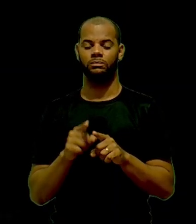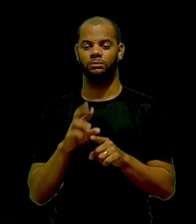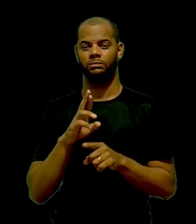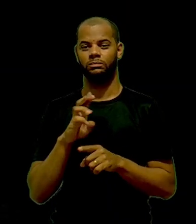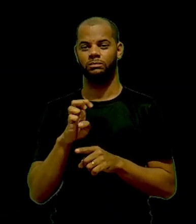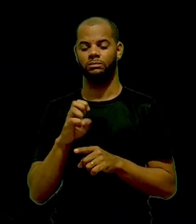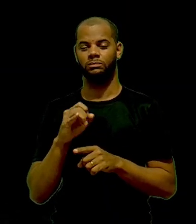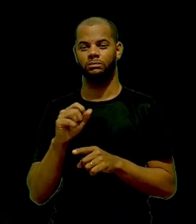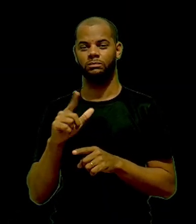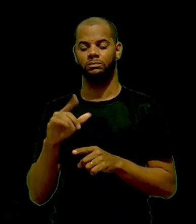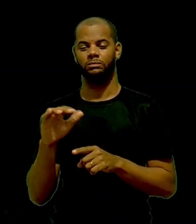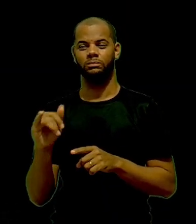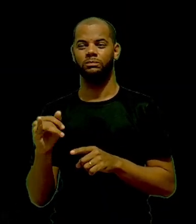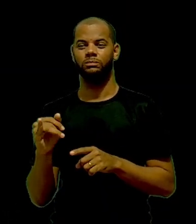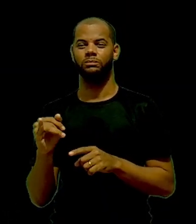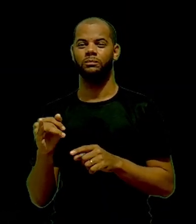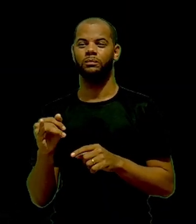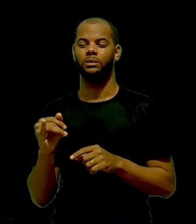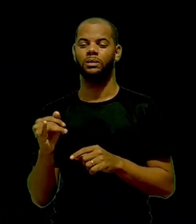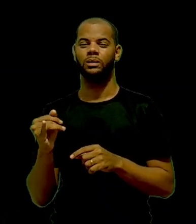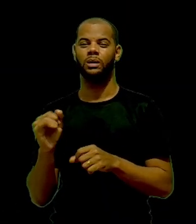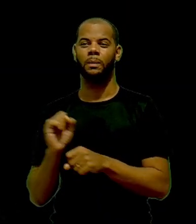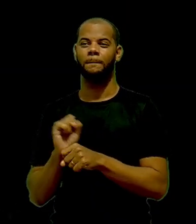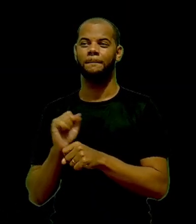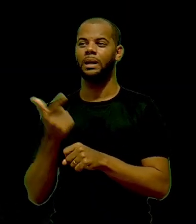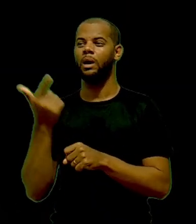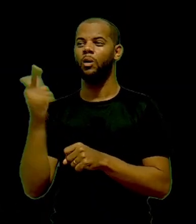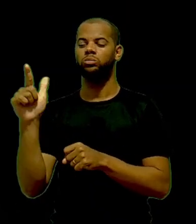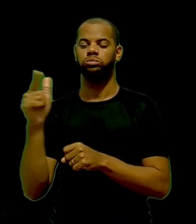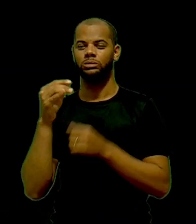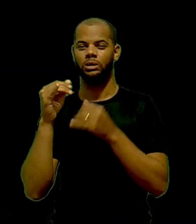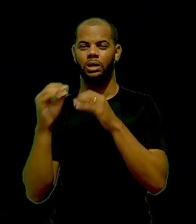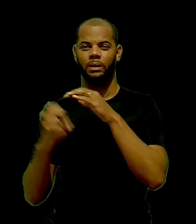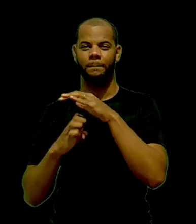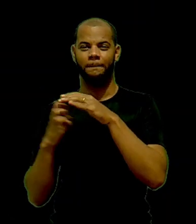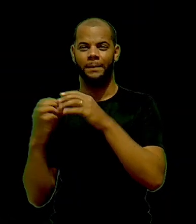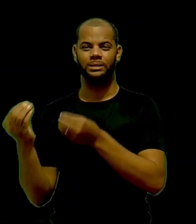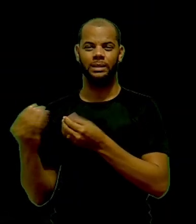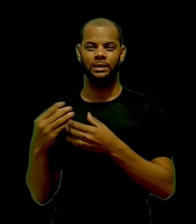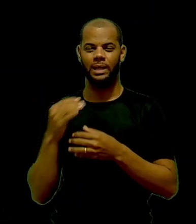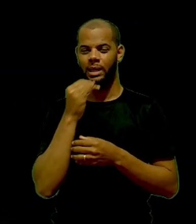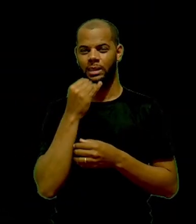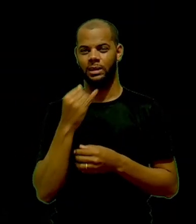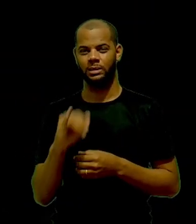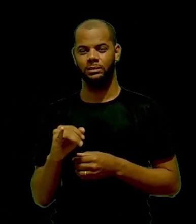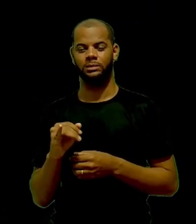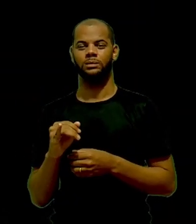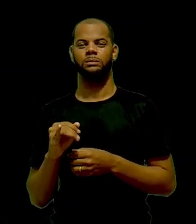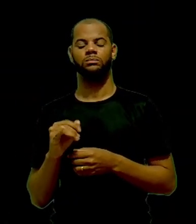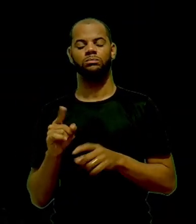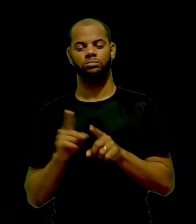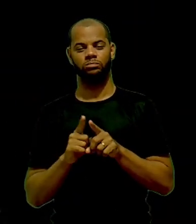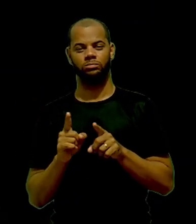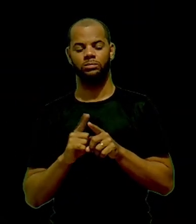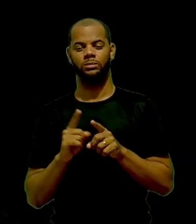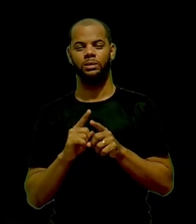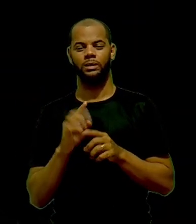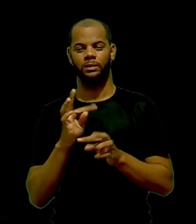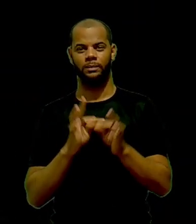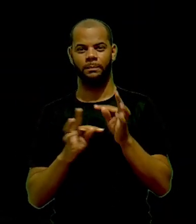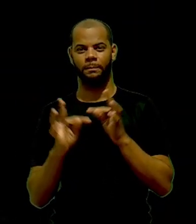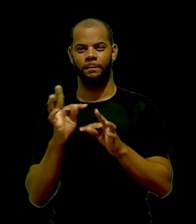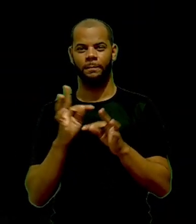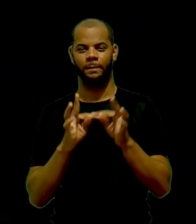não precisa depender tanto das concessionárias. Promove também uma gestão mais eficiente da energia pelo uso de